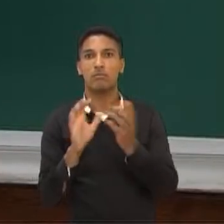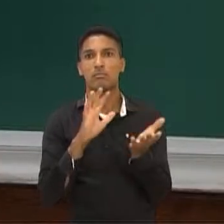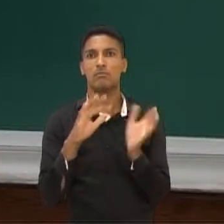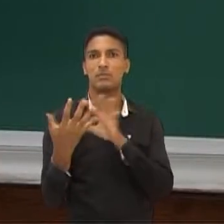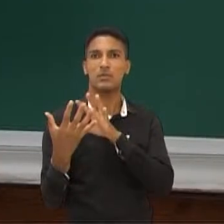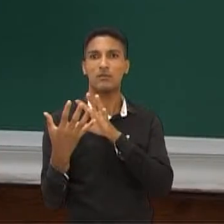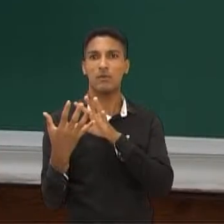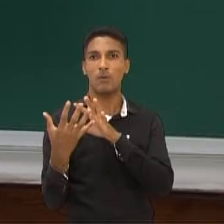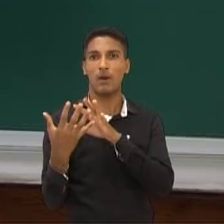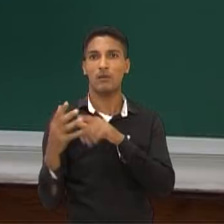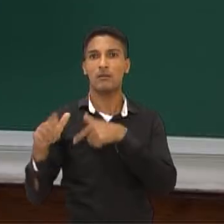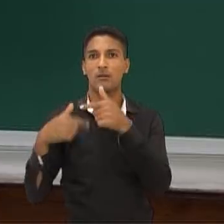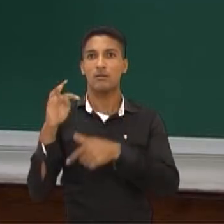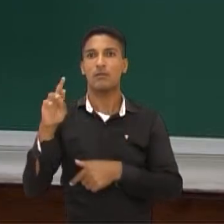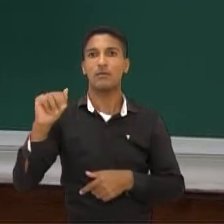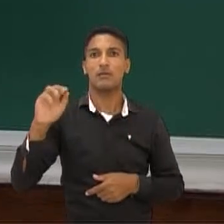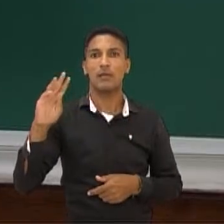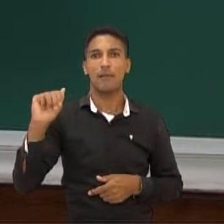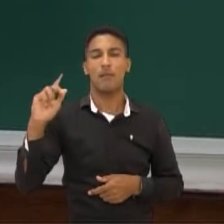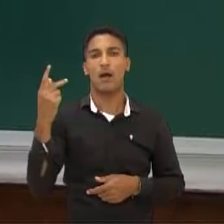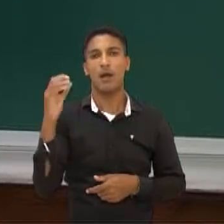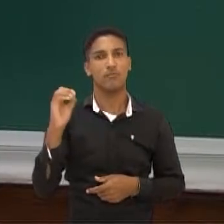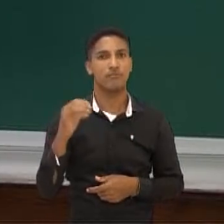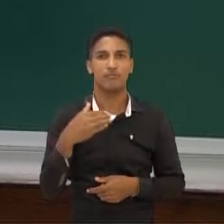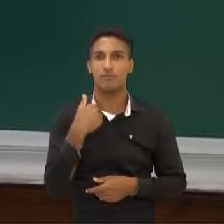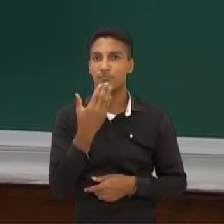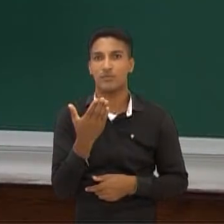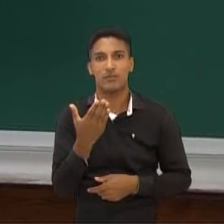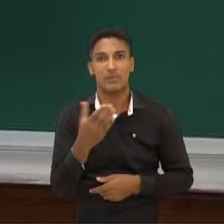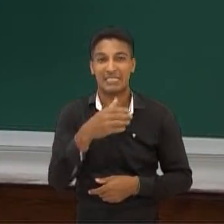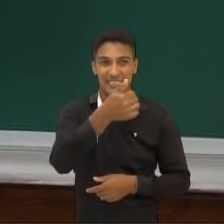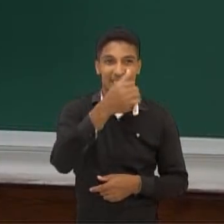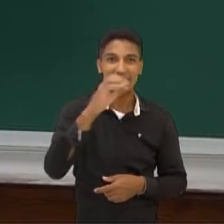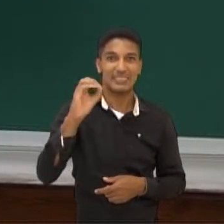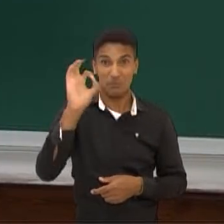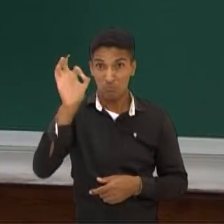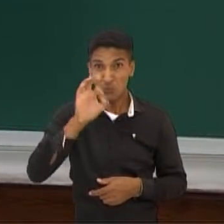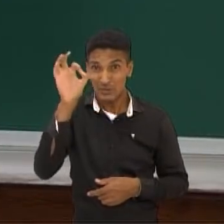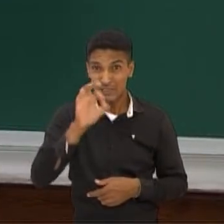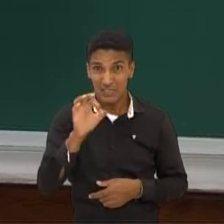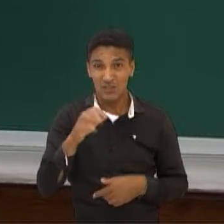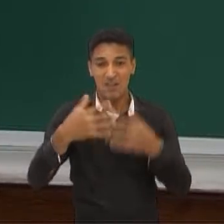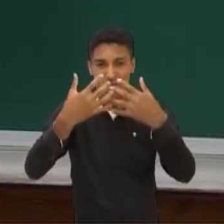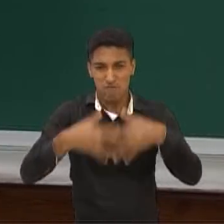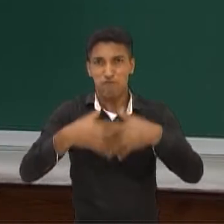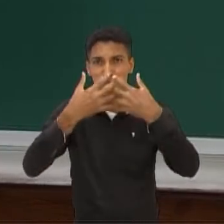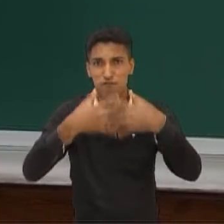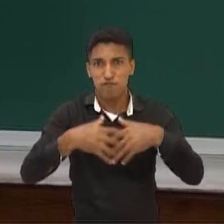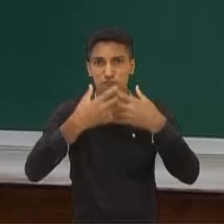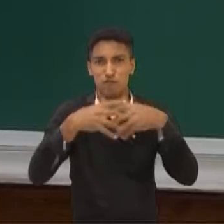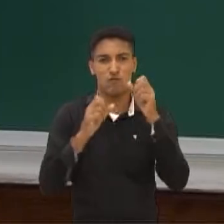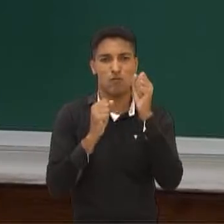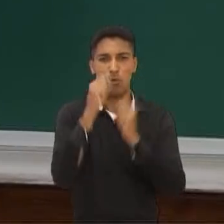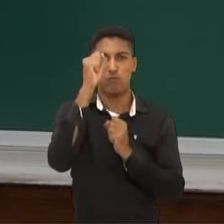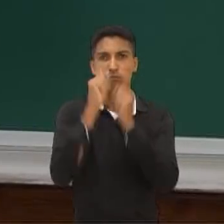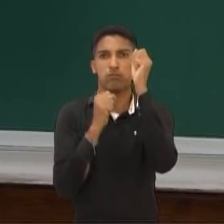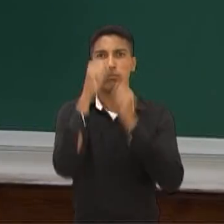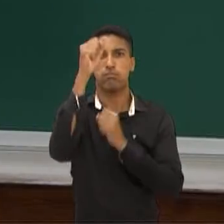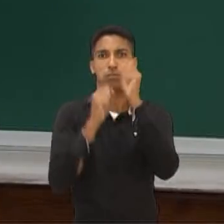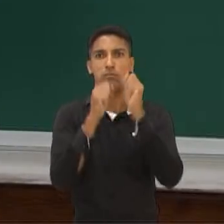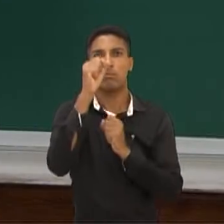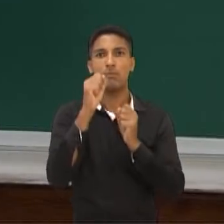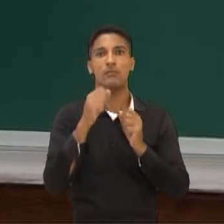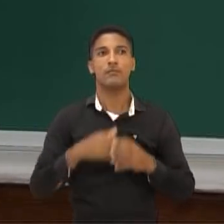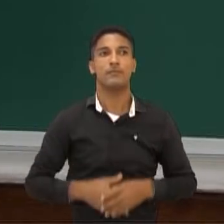da termodinâmica. Não tem como você ter uma máquina de 100% de rendimento. Então, a primeira afirmativa, ela